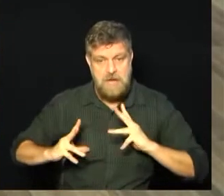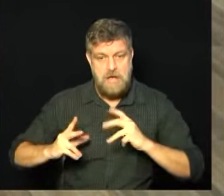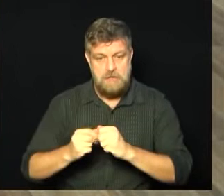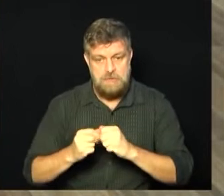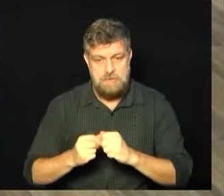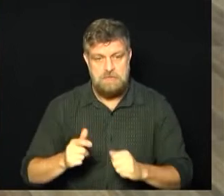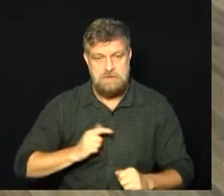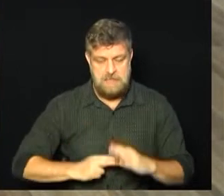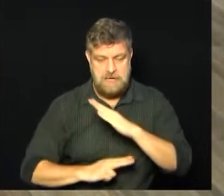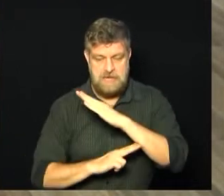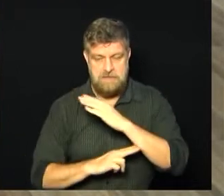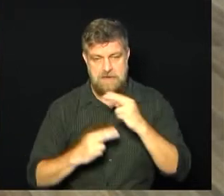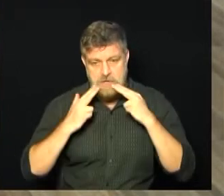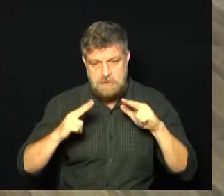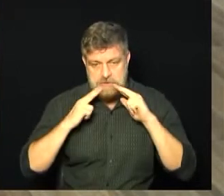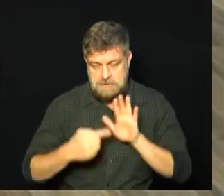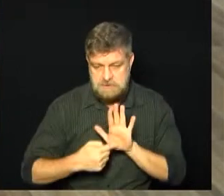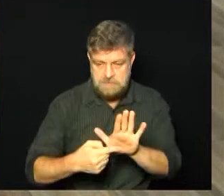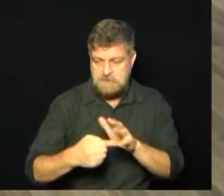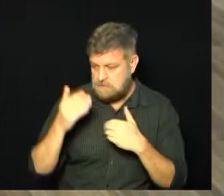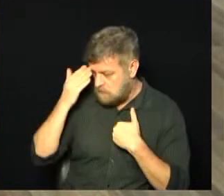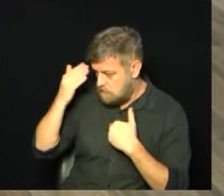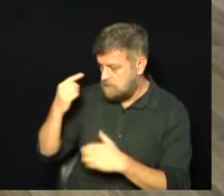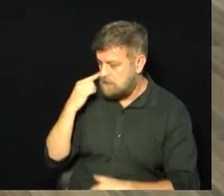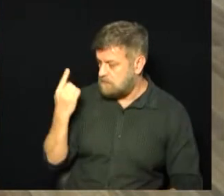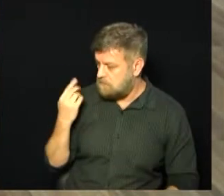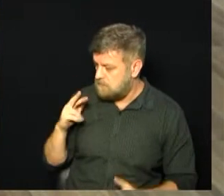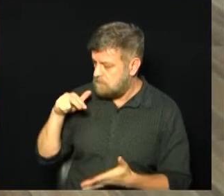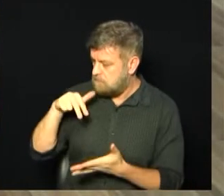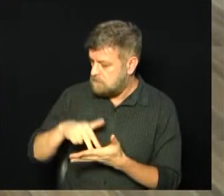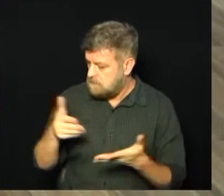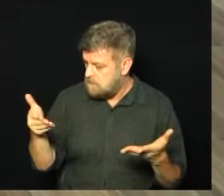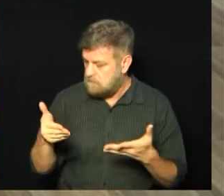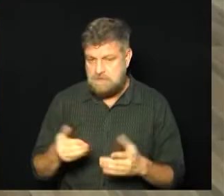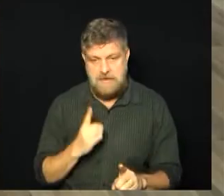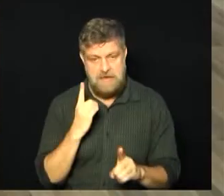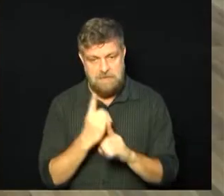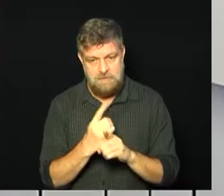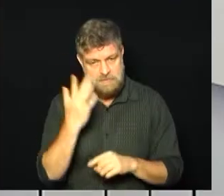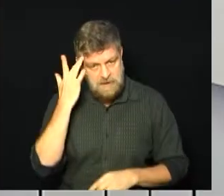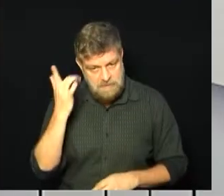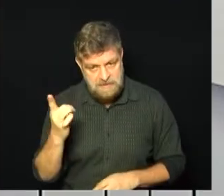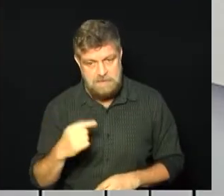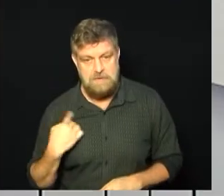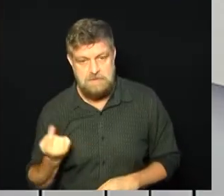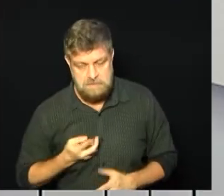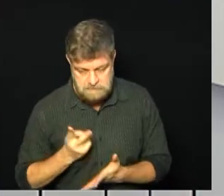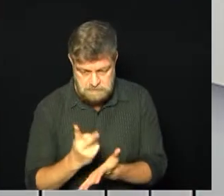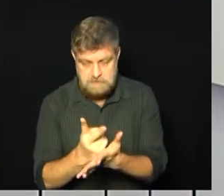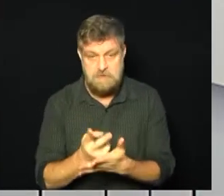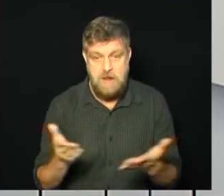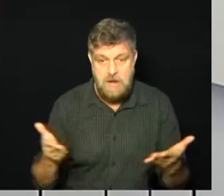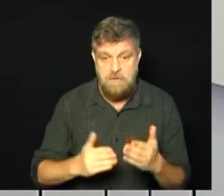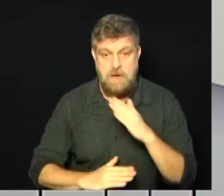aqui no Câmara Notícia. Mina, muito obrigada pela sua participação hoje. Até amanhã. E a gente continua aqui porque o